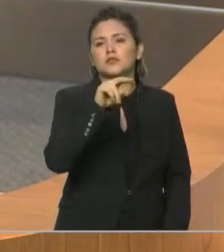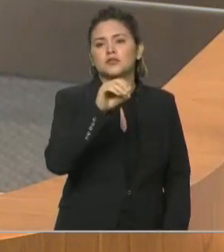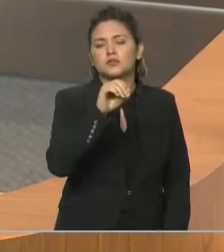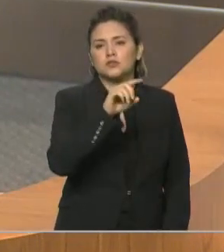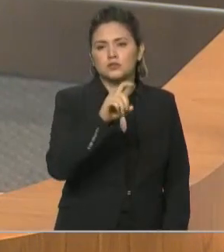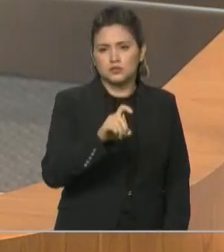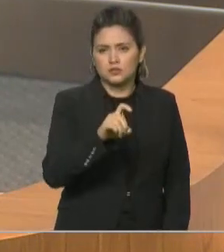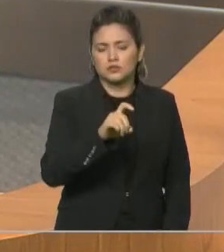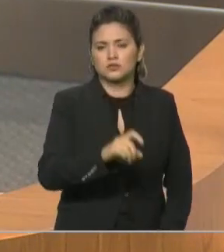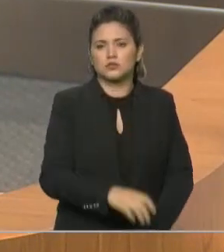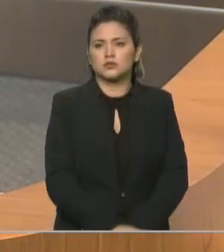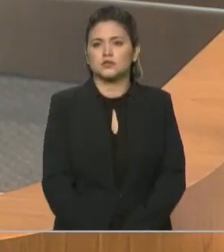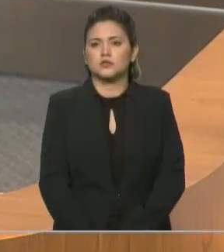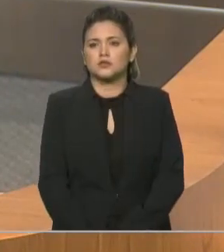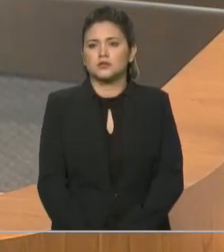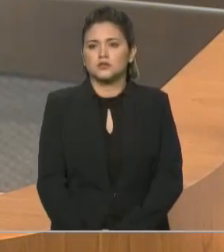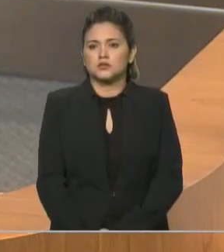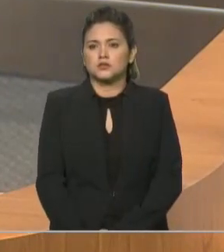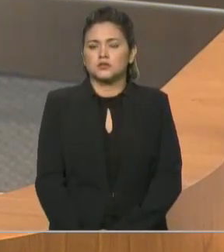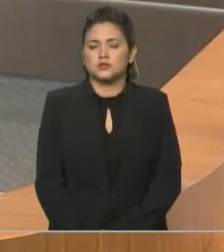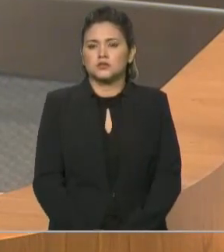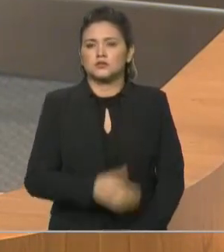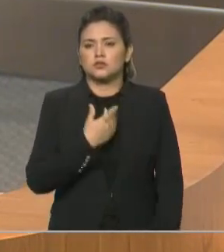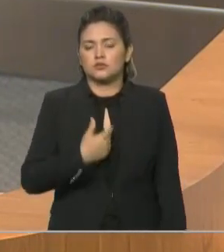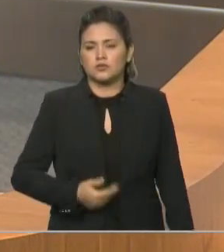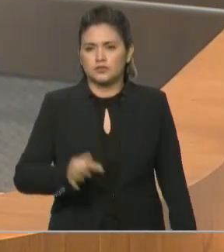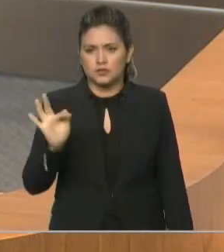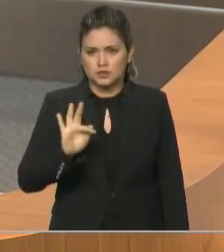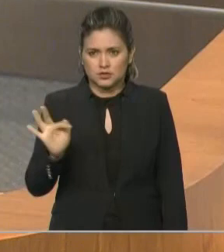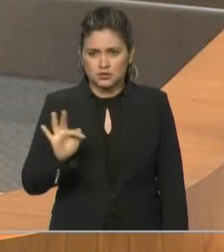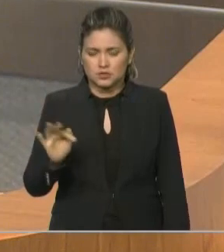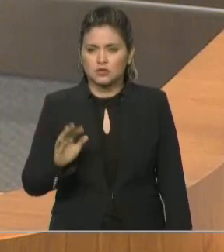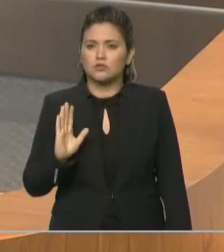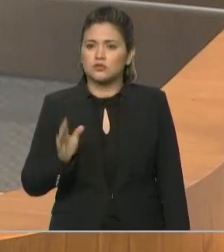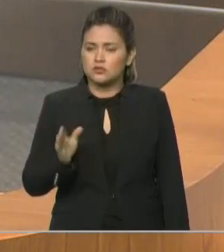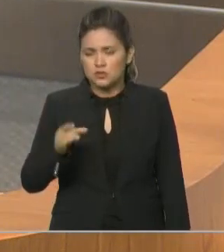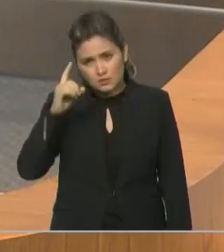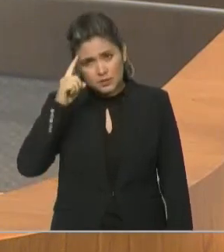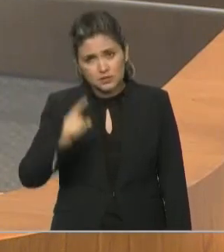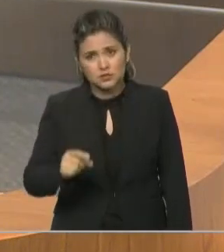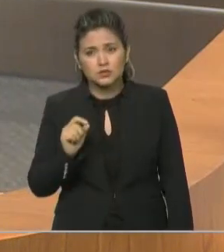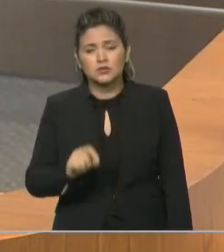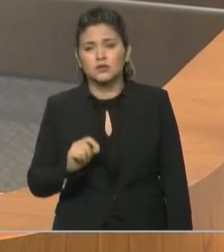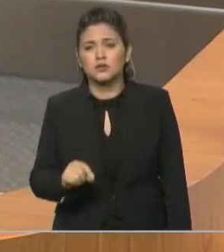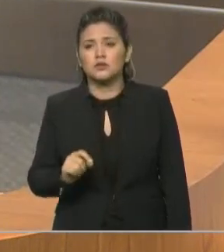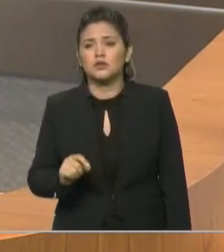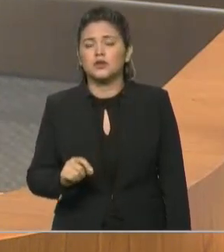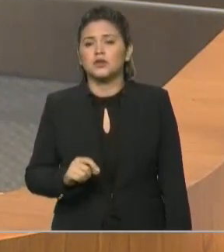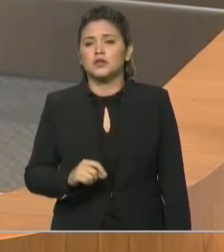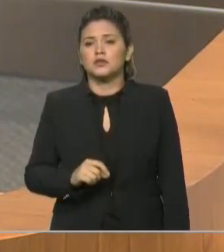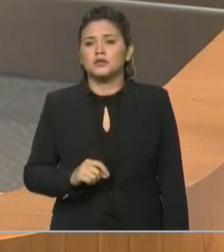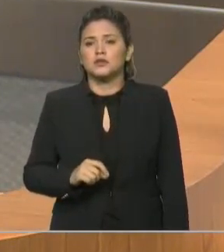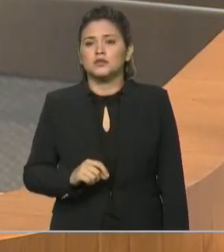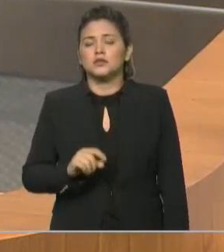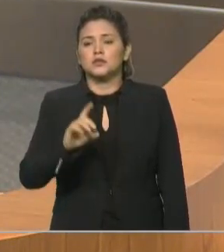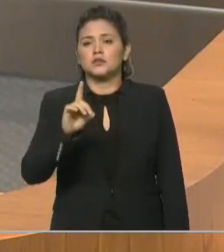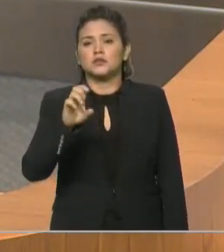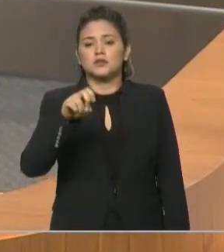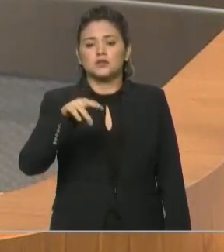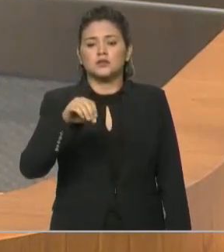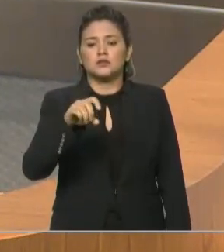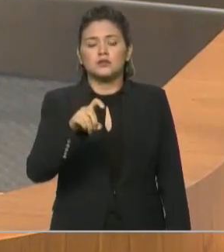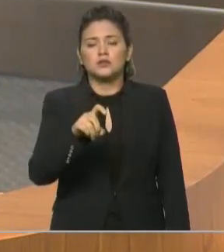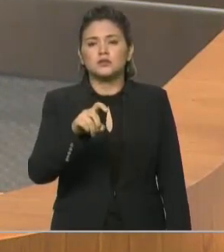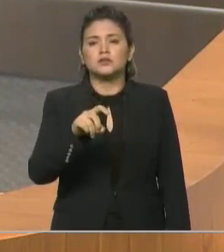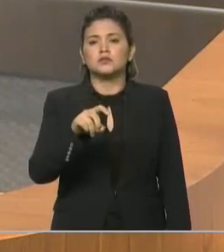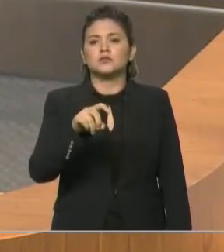já colocou uma portaria determinando que o órgão tome a providência nas barragens vinculadas, muita